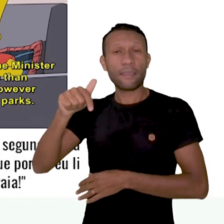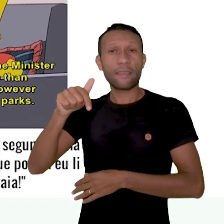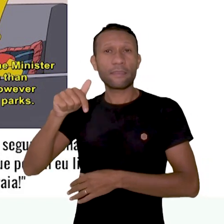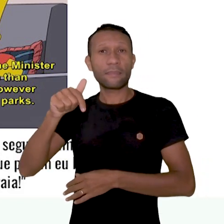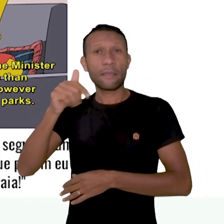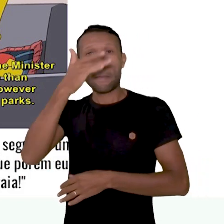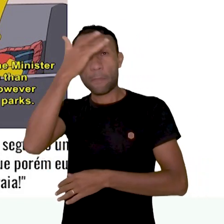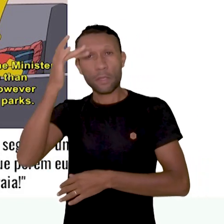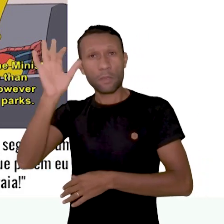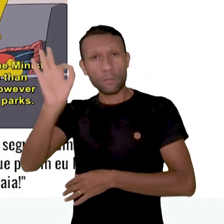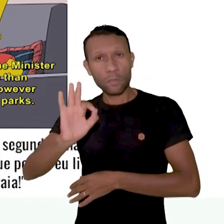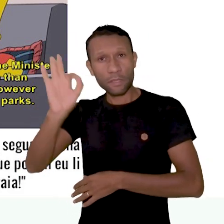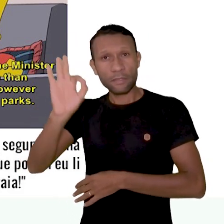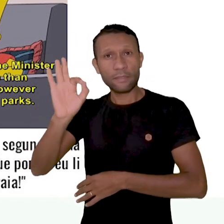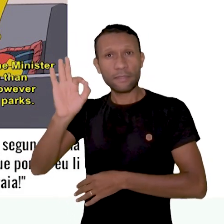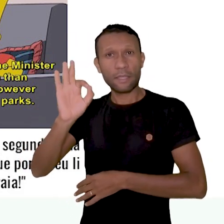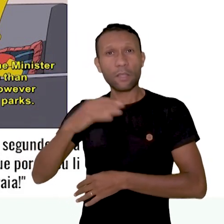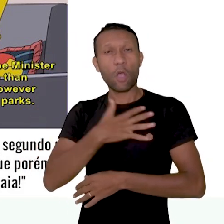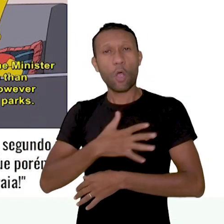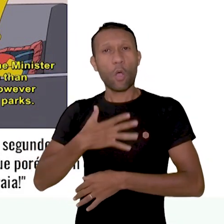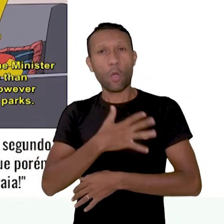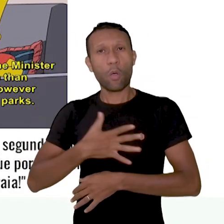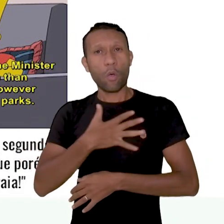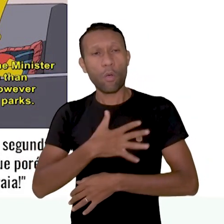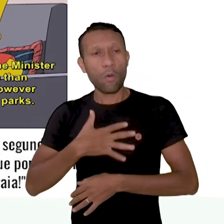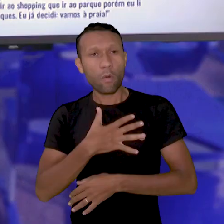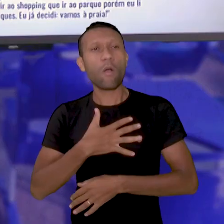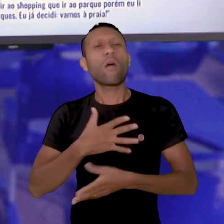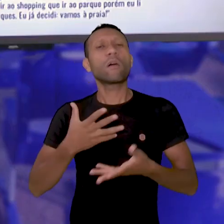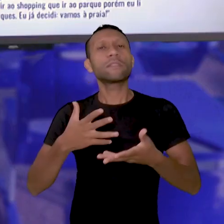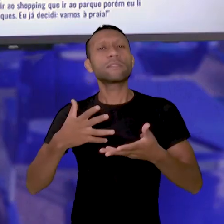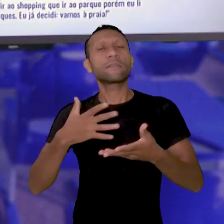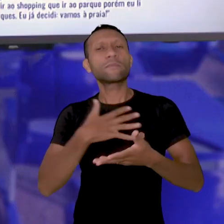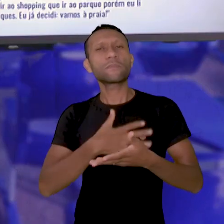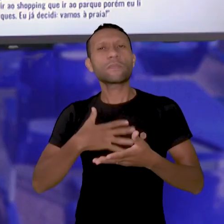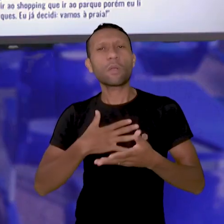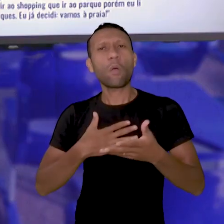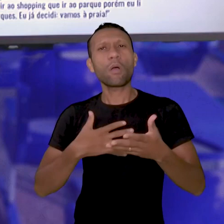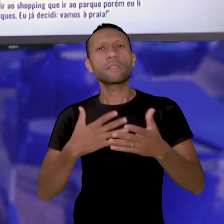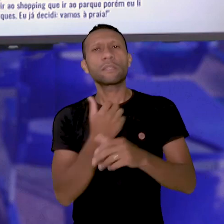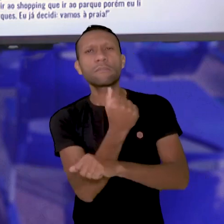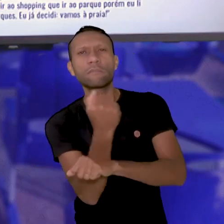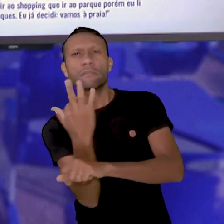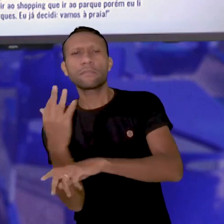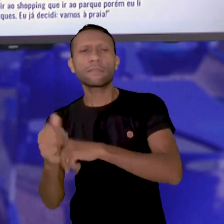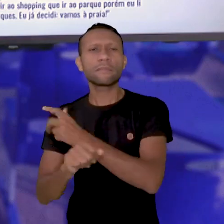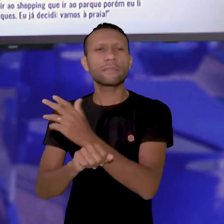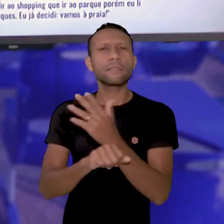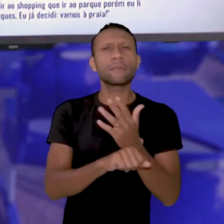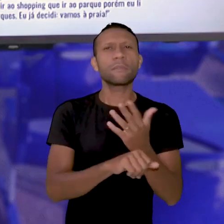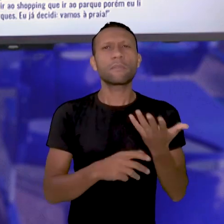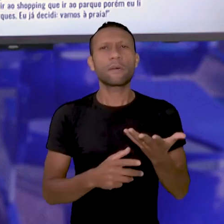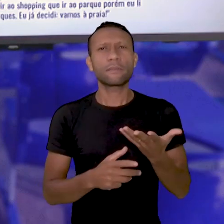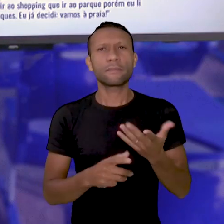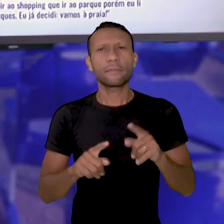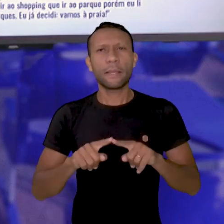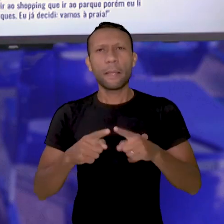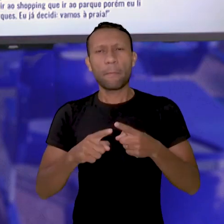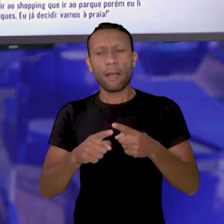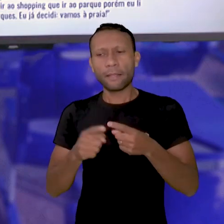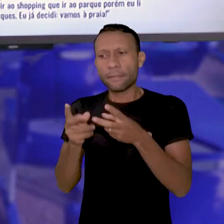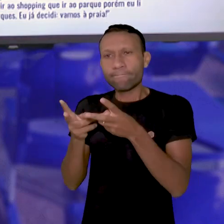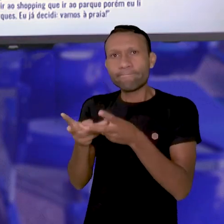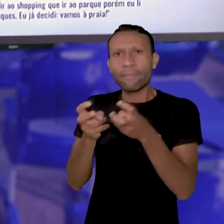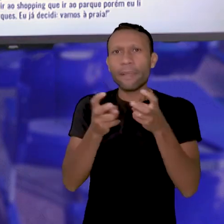parques. Ou seja, ele trouxe dados, ele trouxe a questão estatística, ele trouxe percentuais e a partir disso